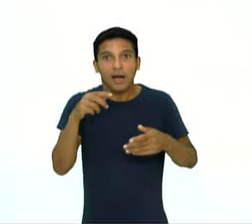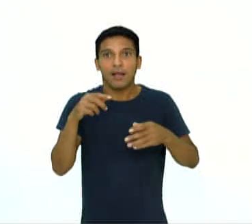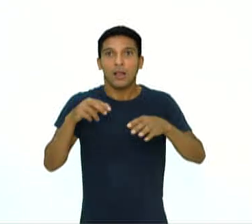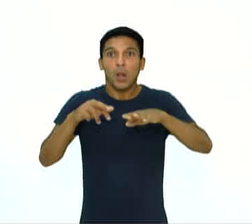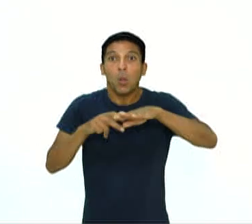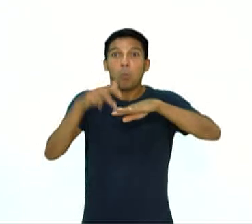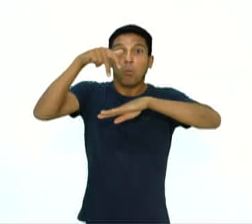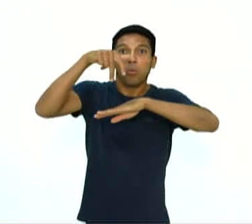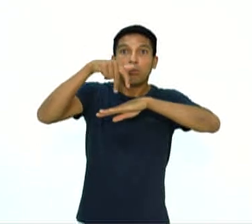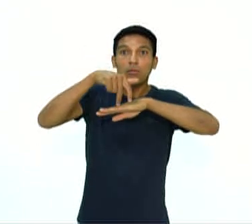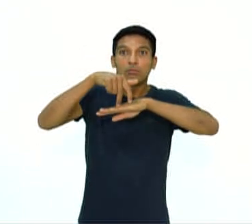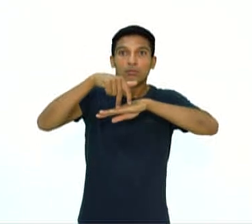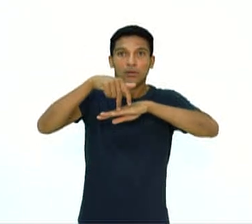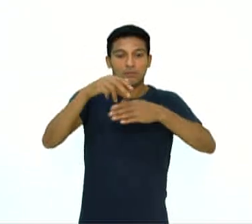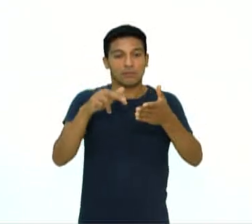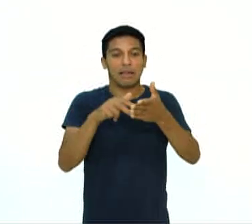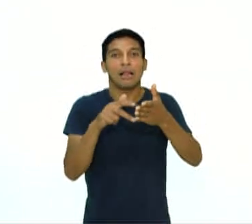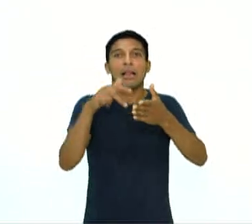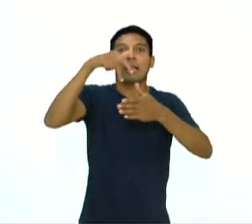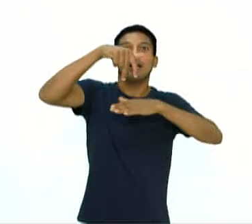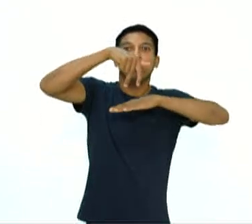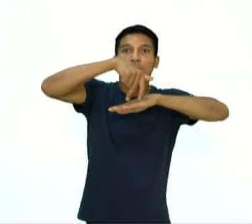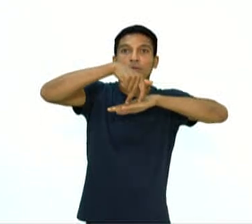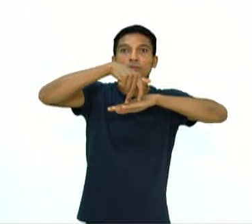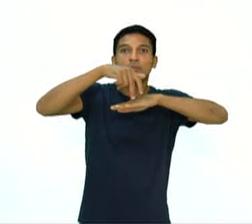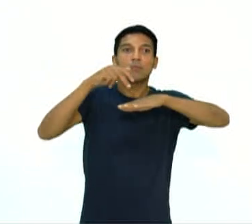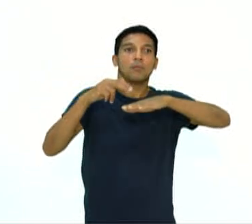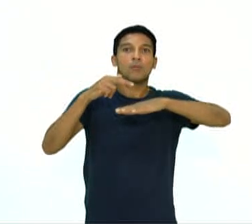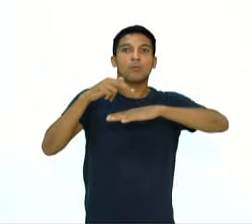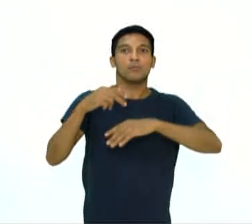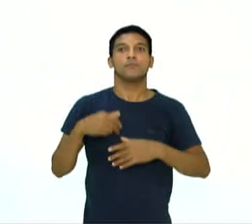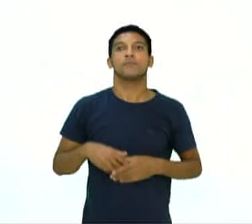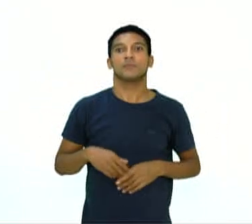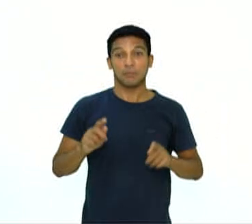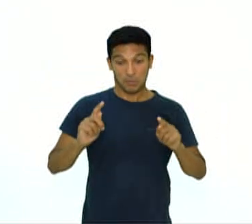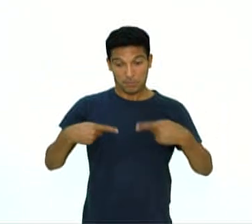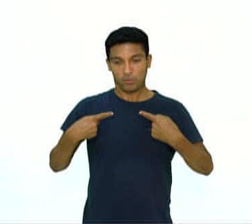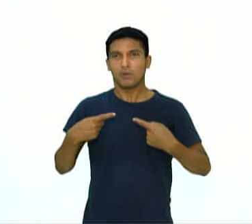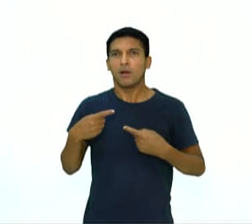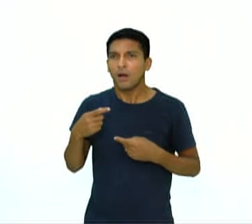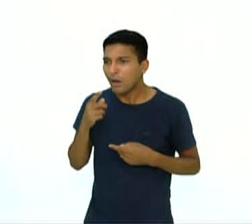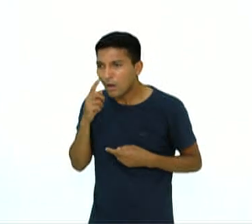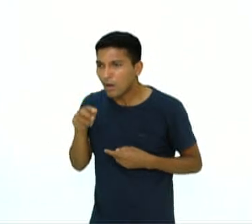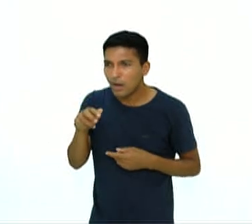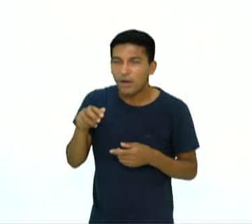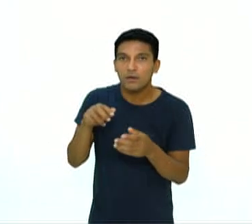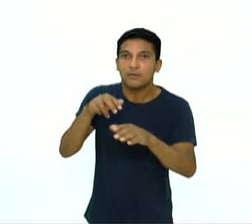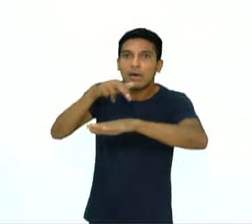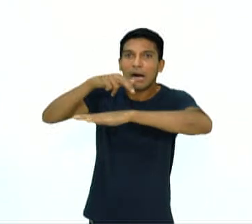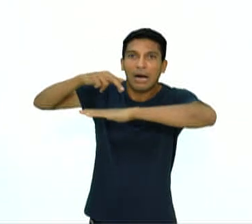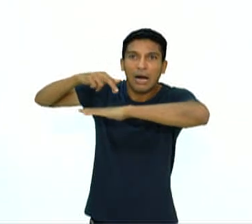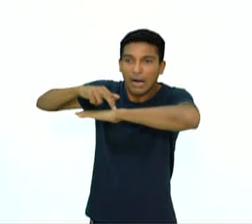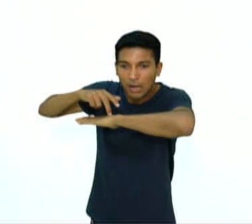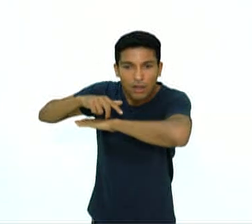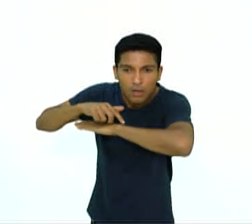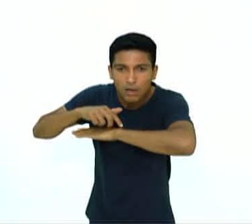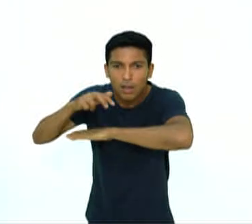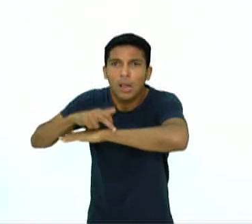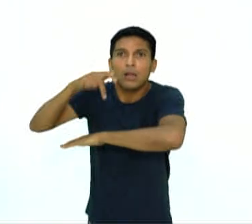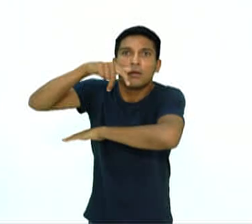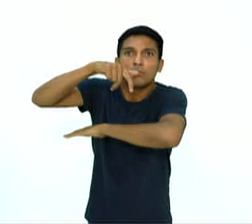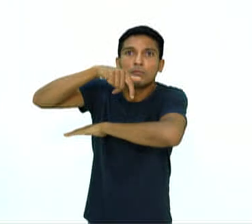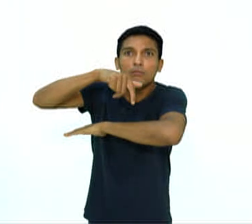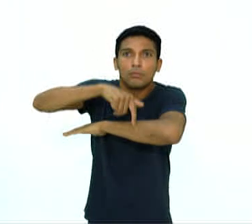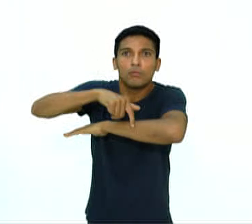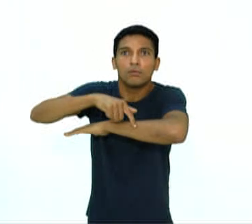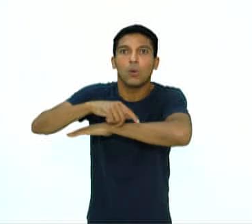sempre procura uma maneira criativa e desafiadora de passar esses obstáculos, né? Com